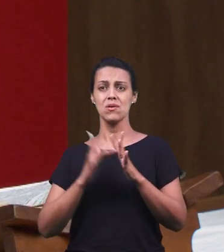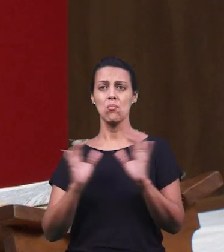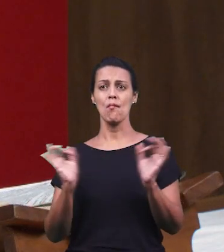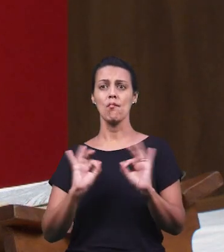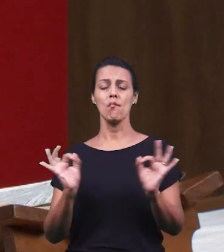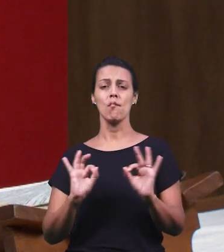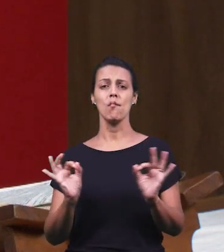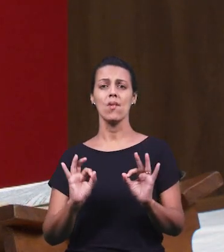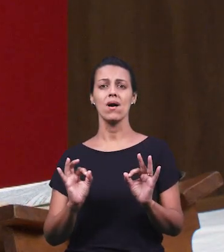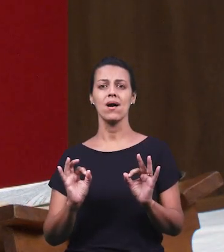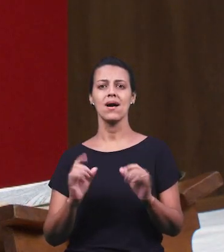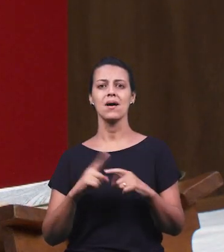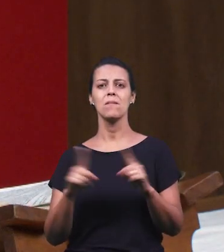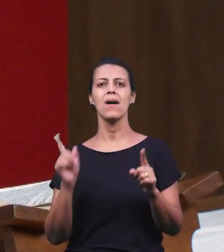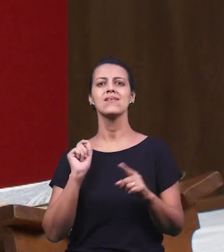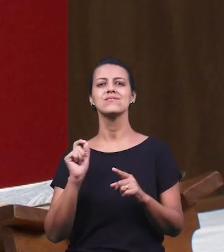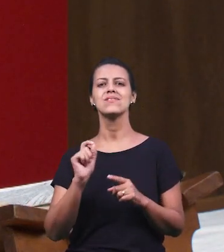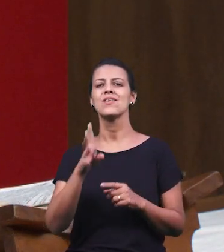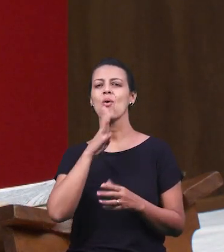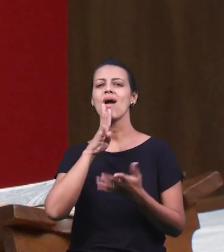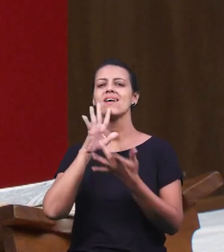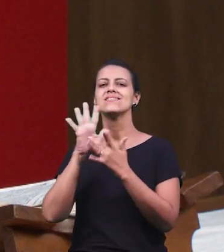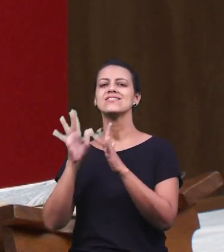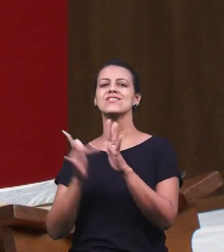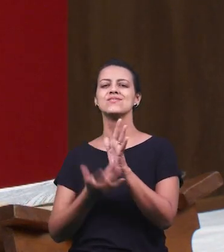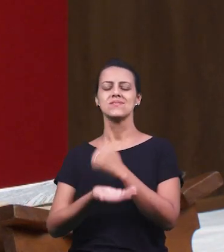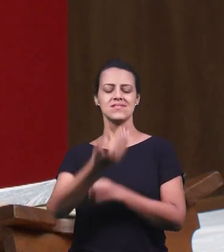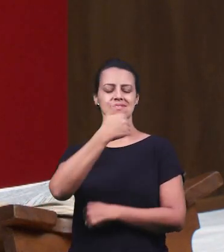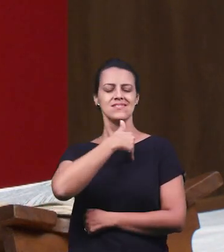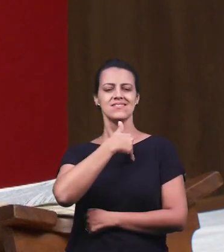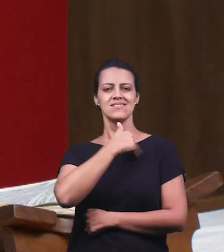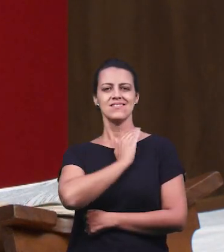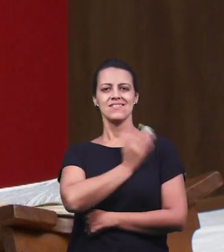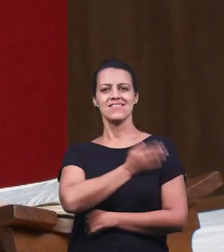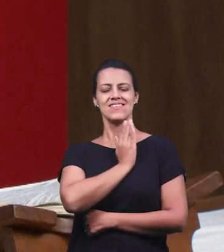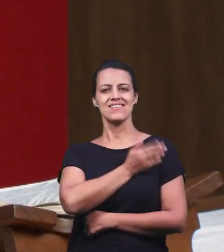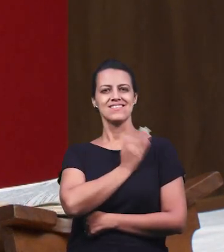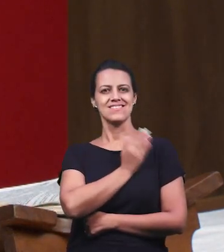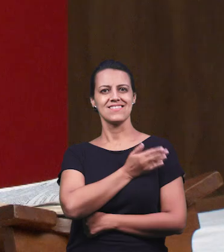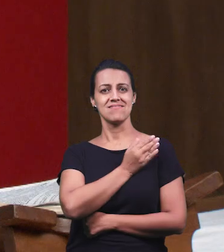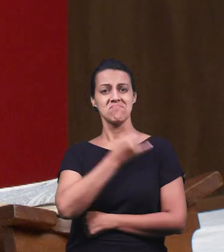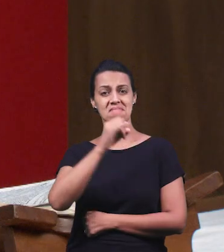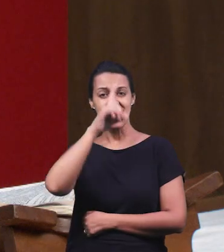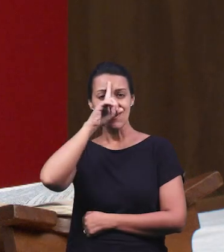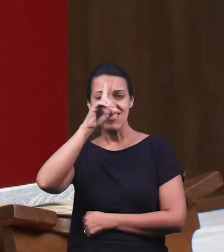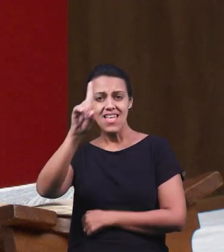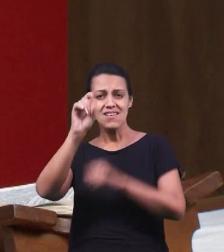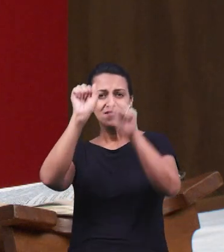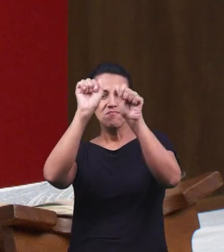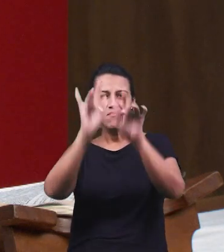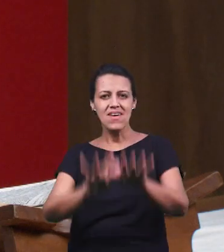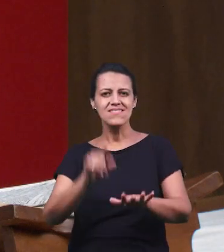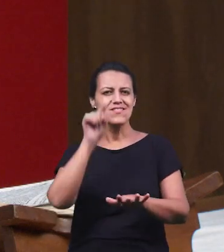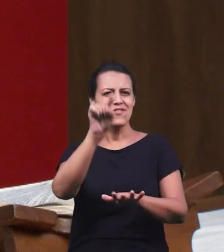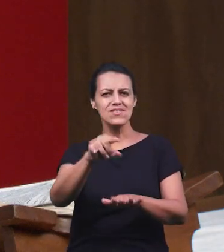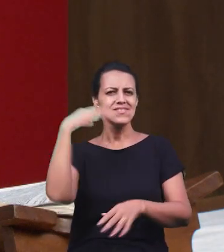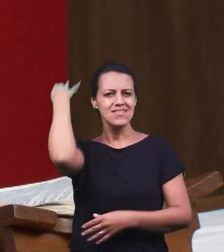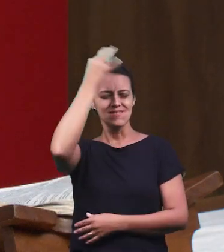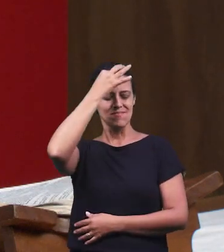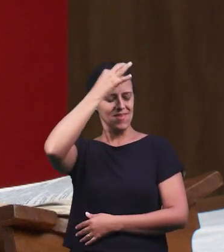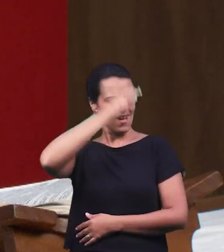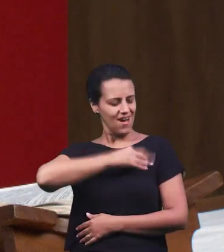nosso coração. E se Deus acender o seu coração com o fogo do Espírito Santo, o senhor e a senhora também podem pregar